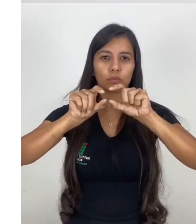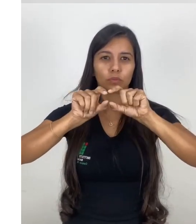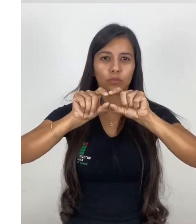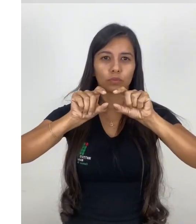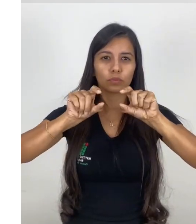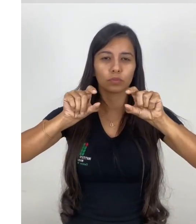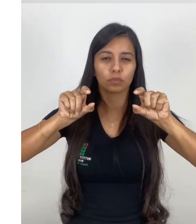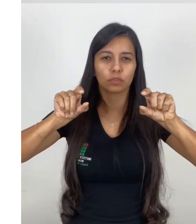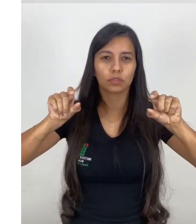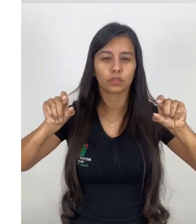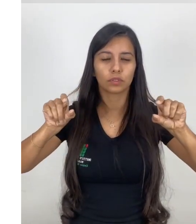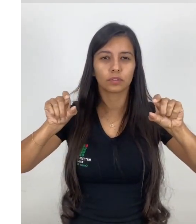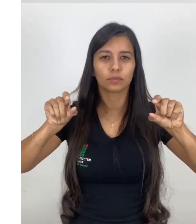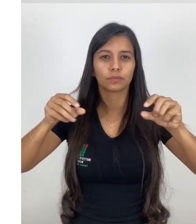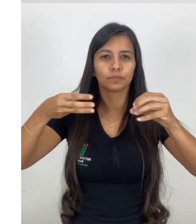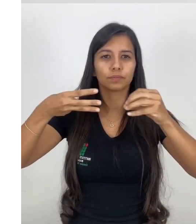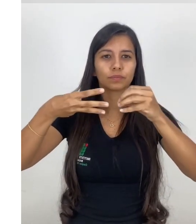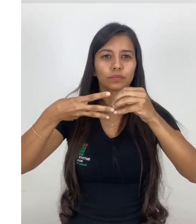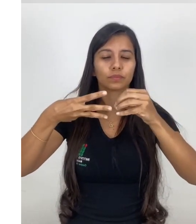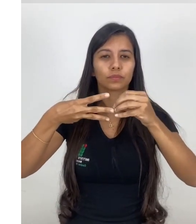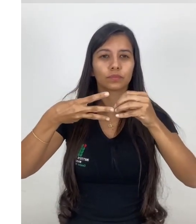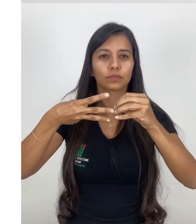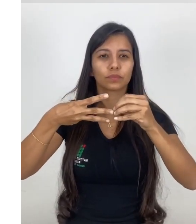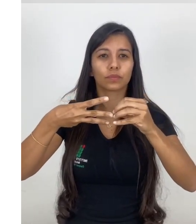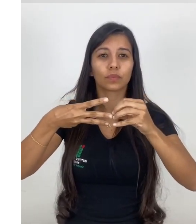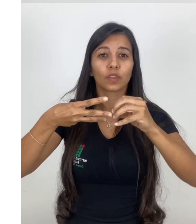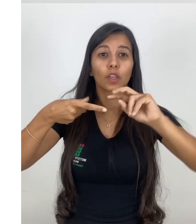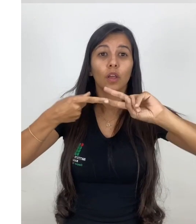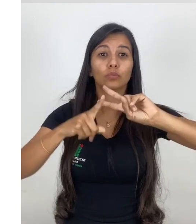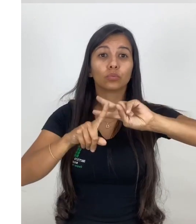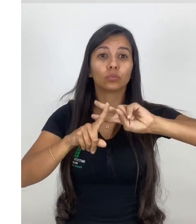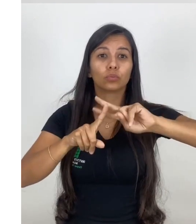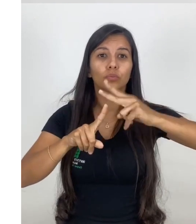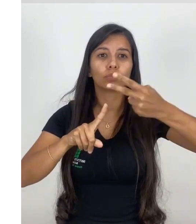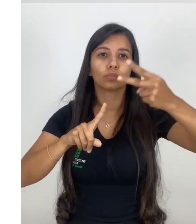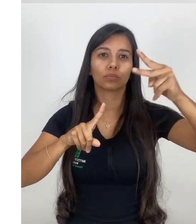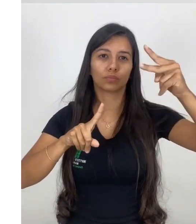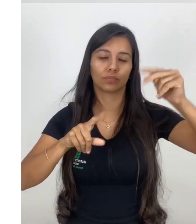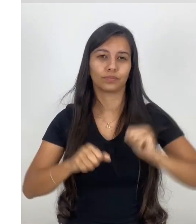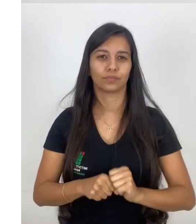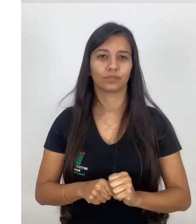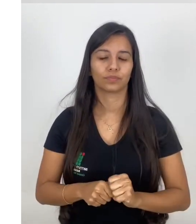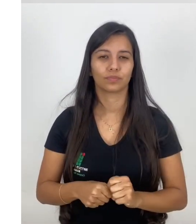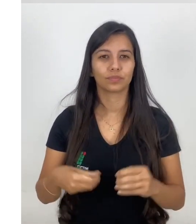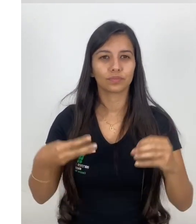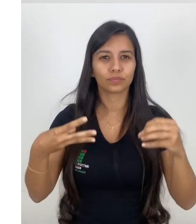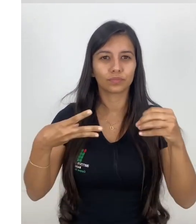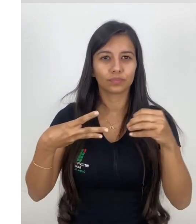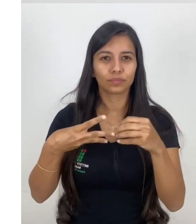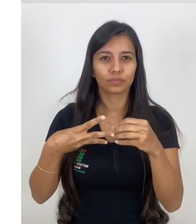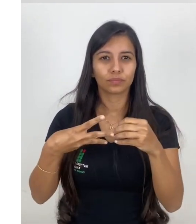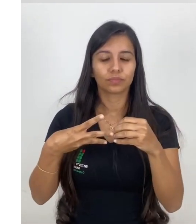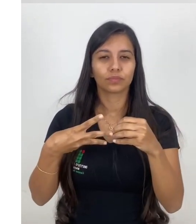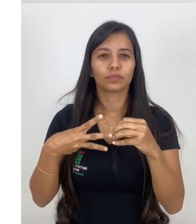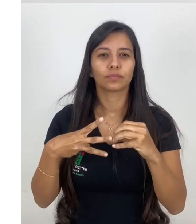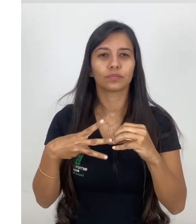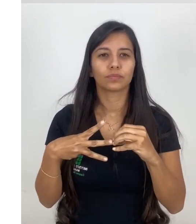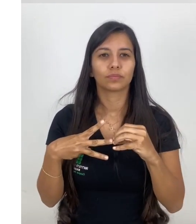na faixa equatorial da célula, ele acontece de forma dupla, né? Já que nós estamos falando de